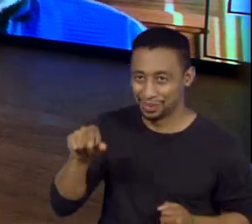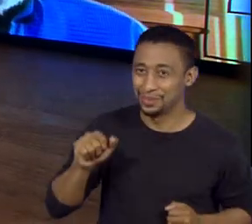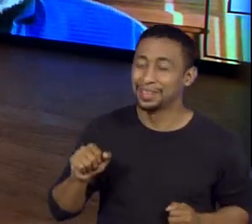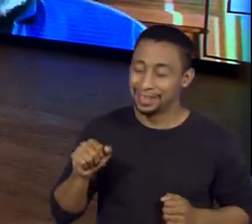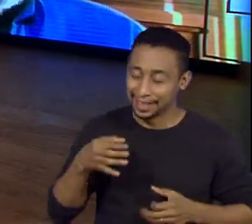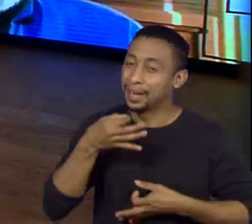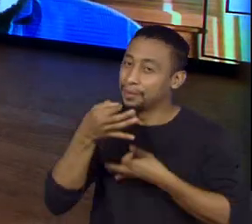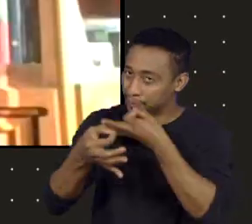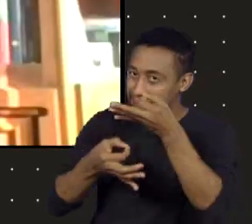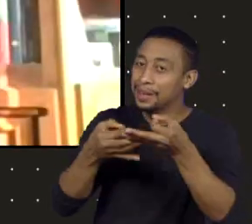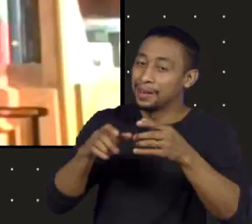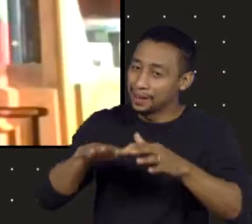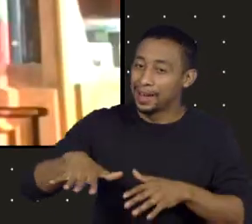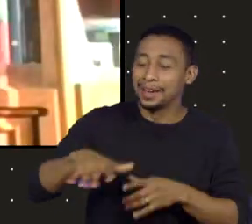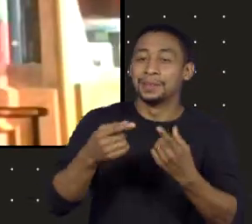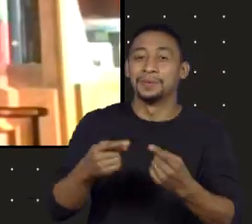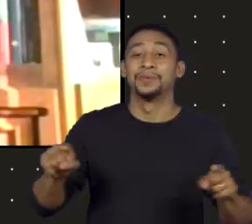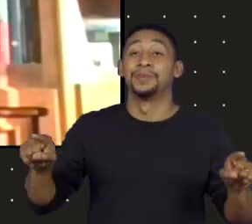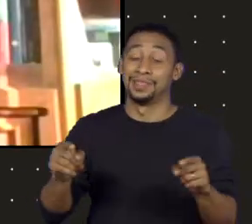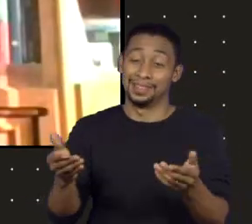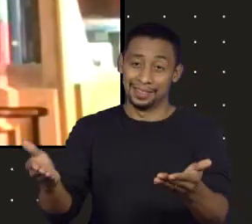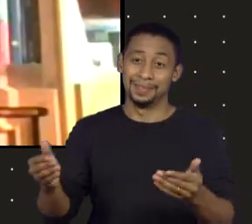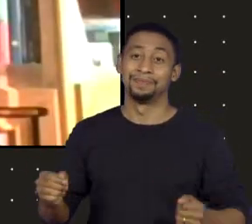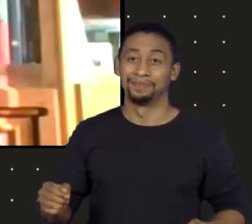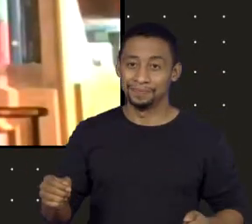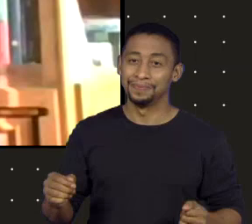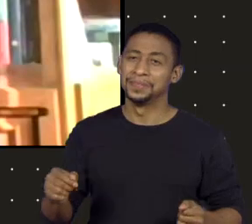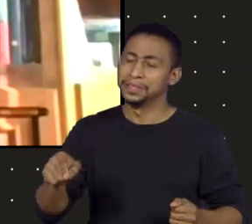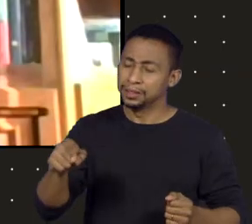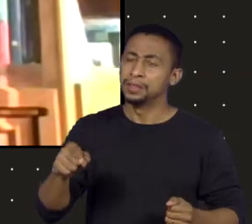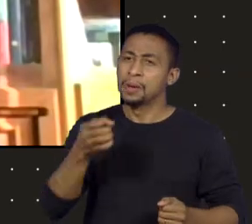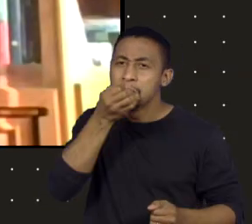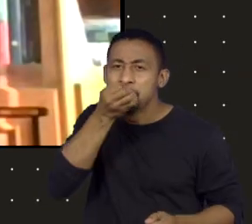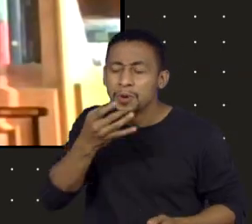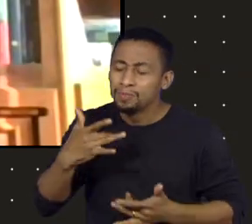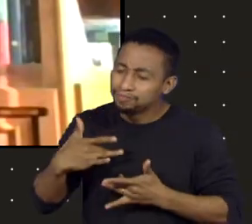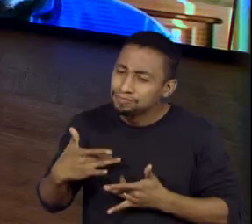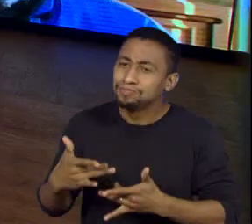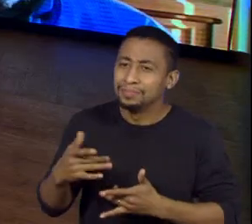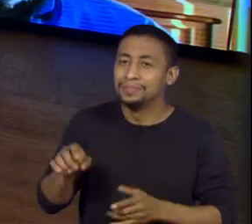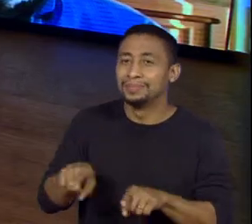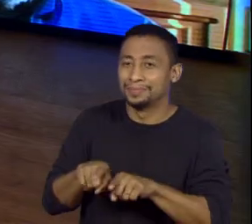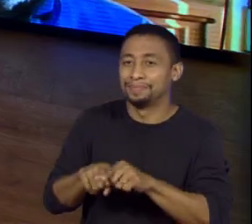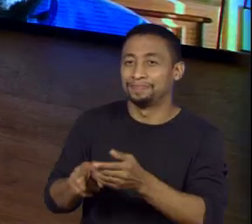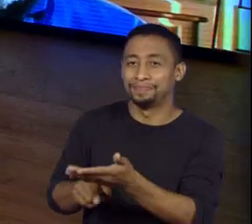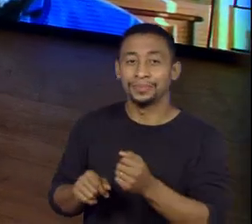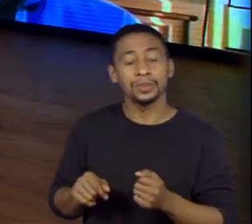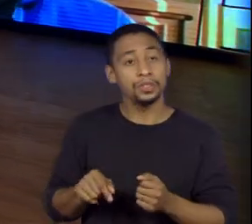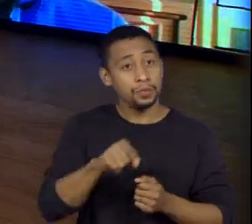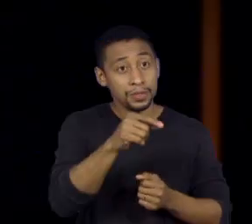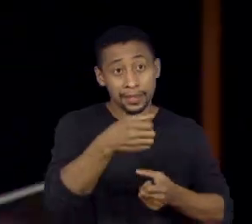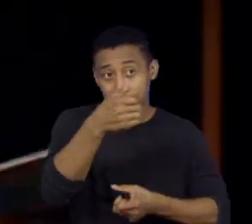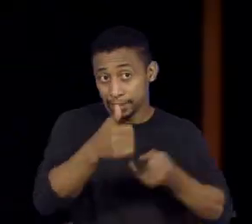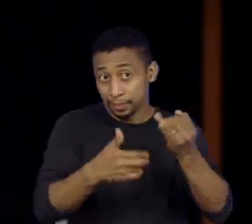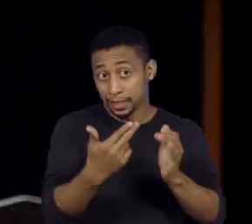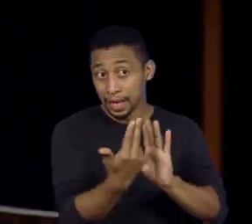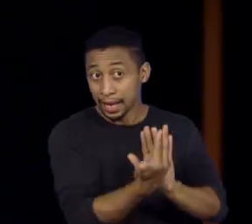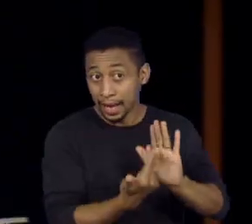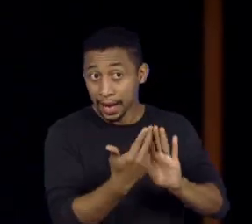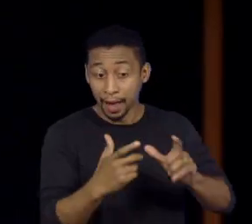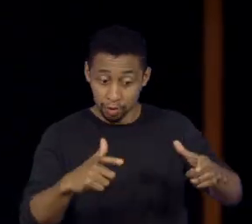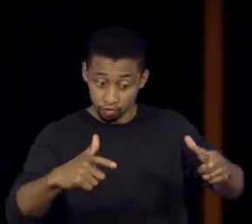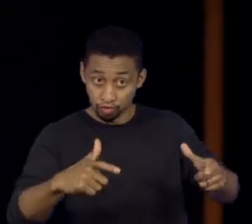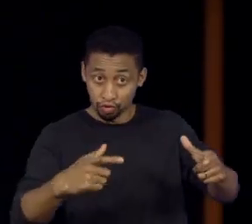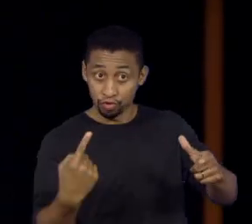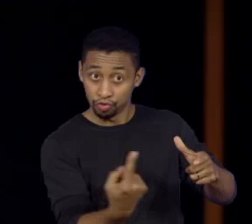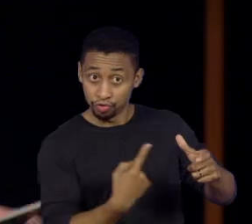grande crítico musical agora, né? É generoso também. Aliás, você diz que nas capas de